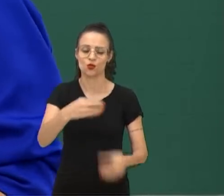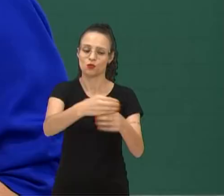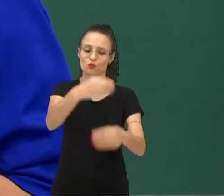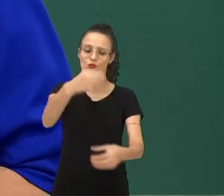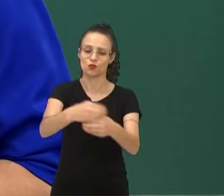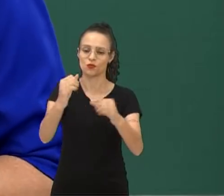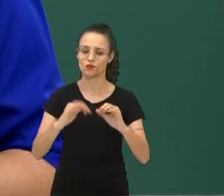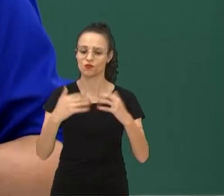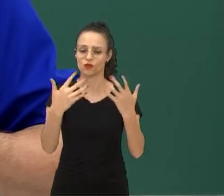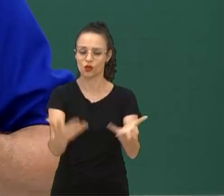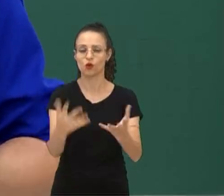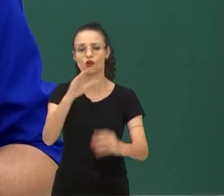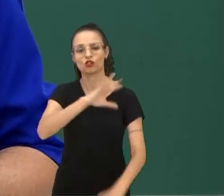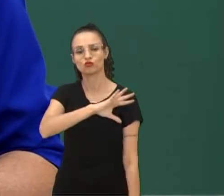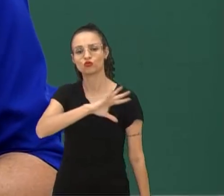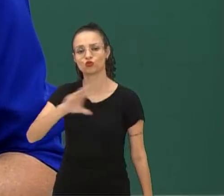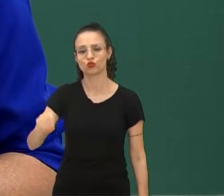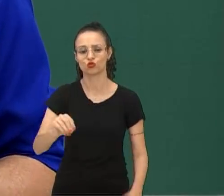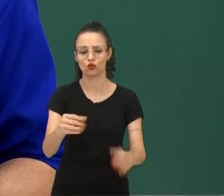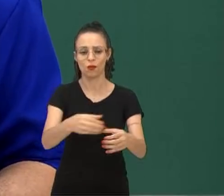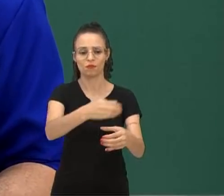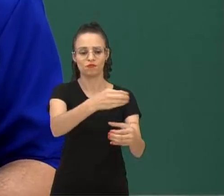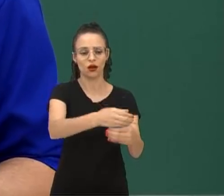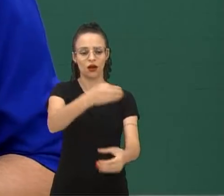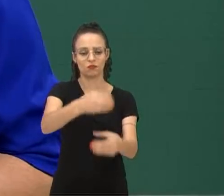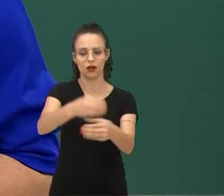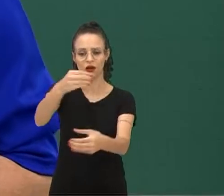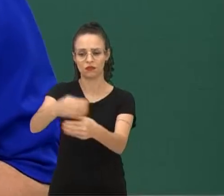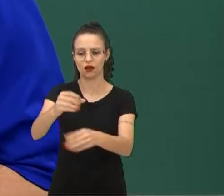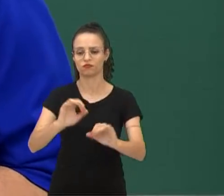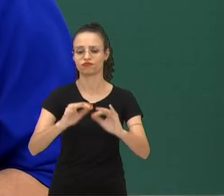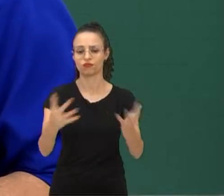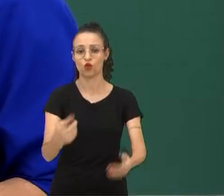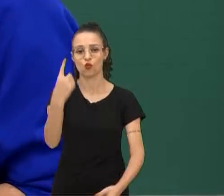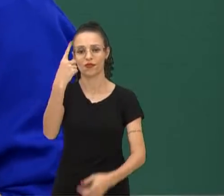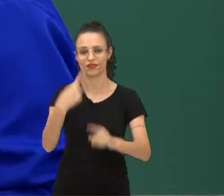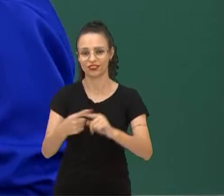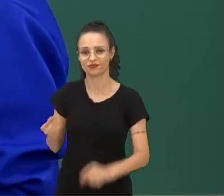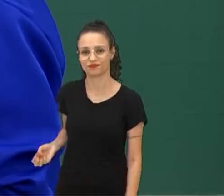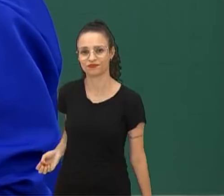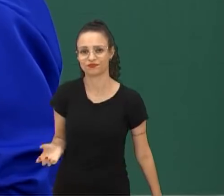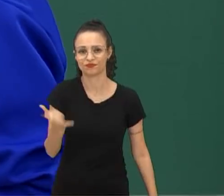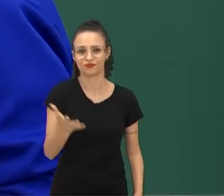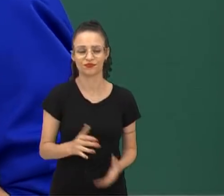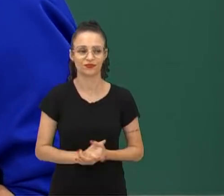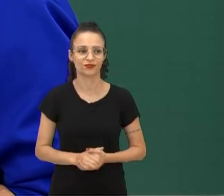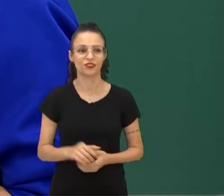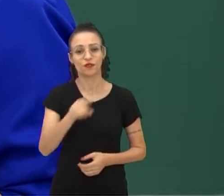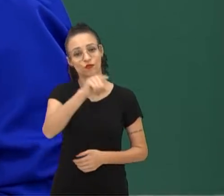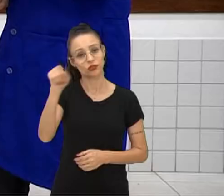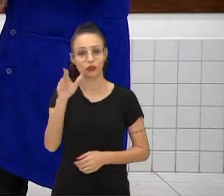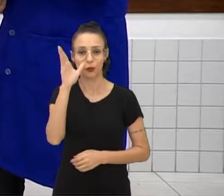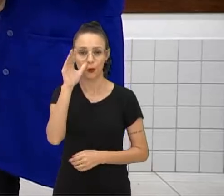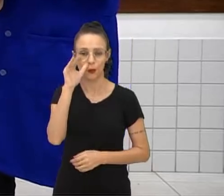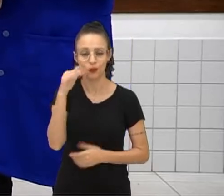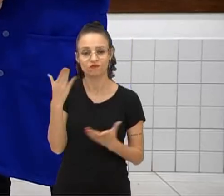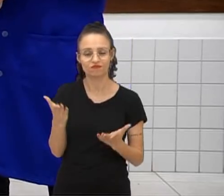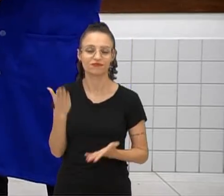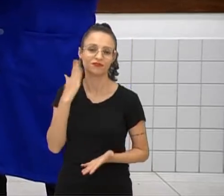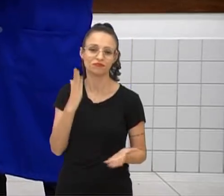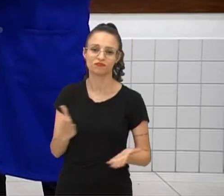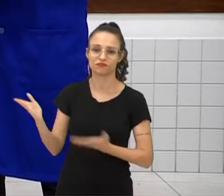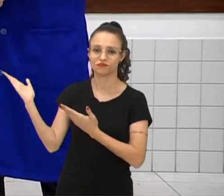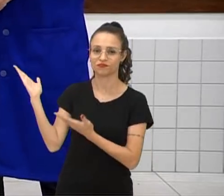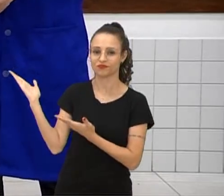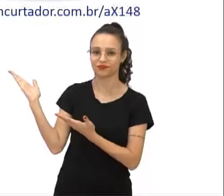acontece quando um jogador derruba todos os pinos, né, num único arremesso. E para vocês saberem mais, a gente está deixando